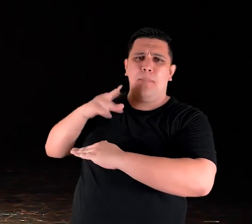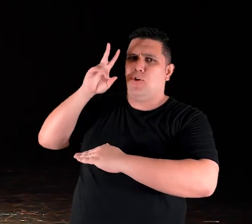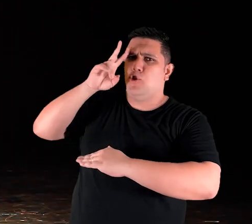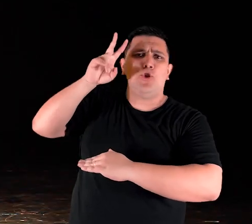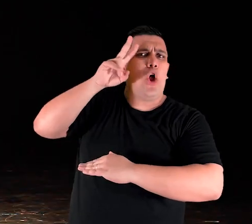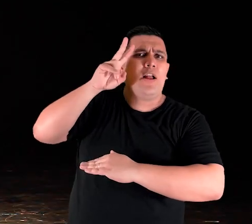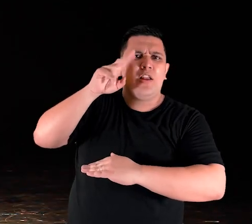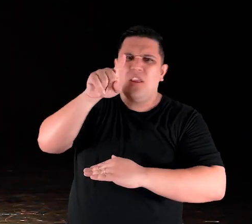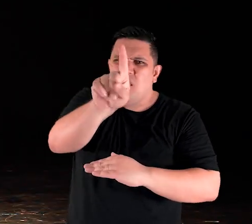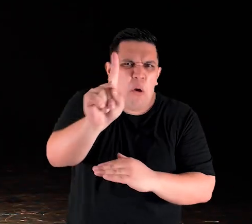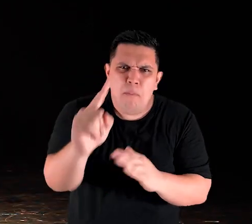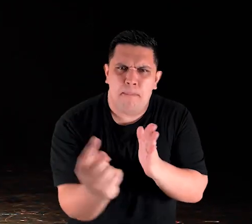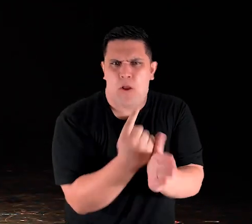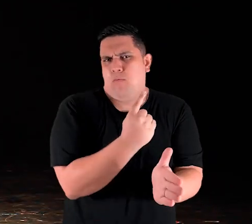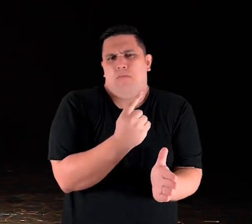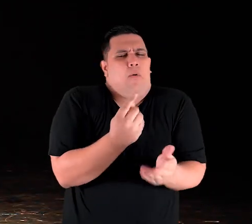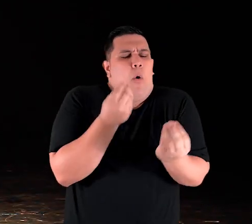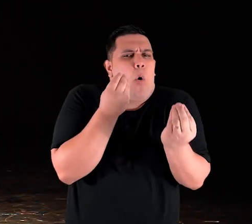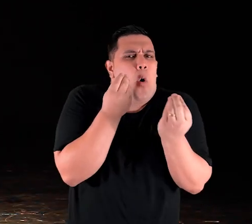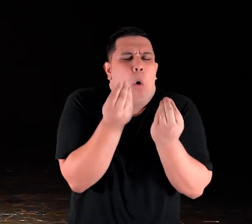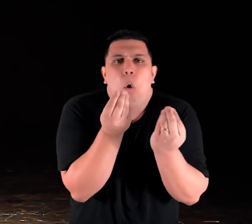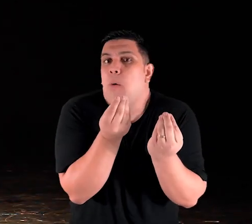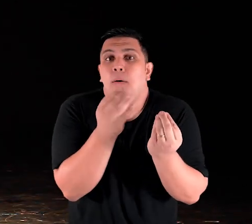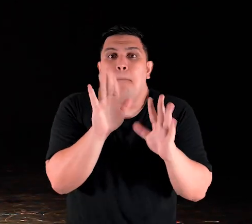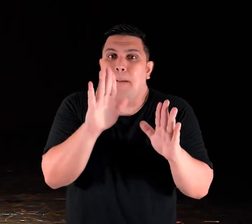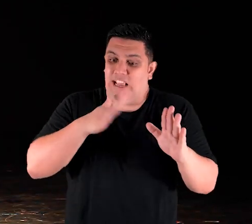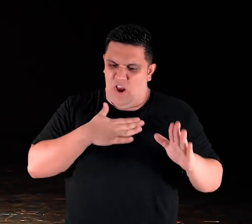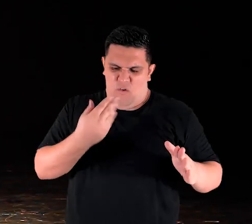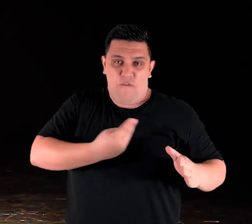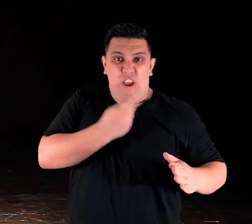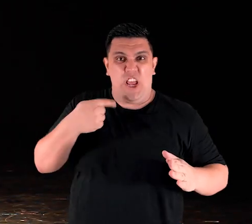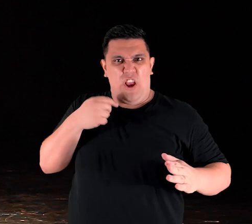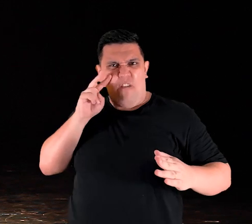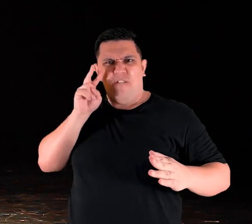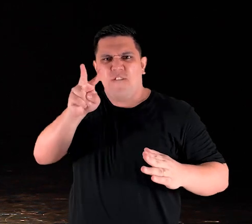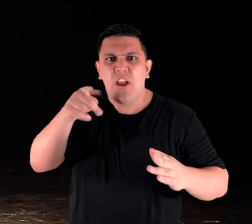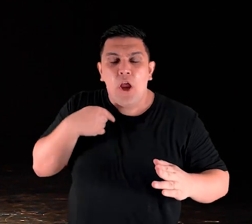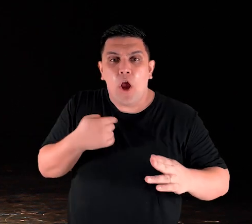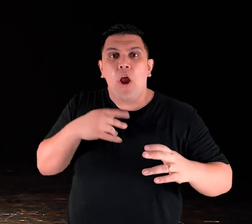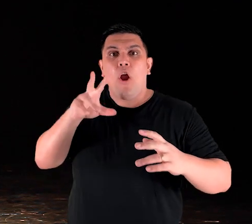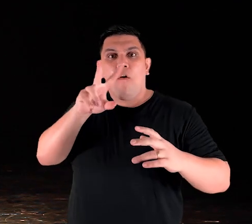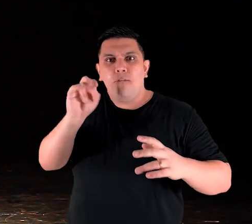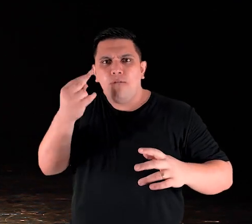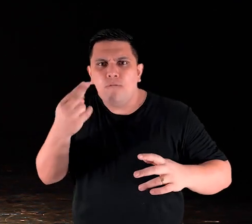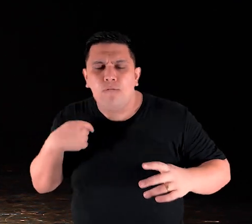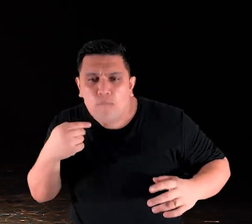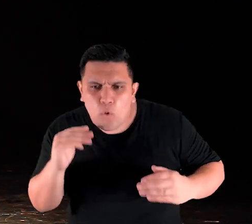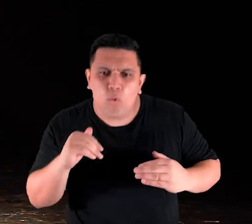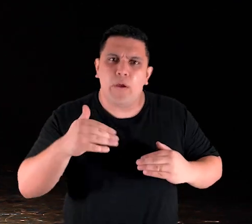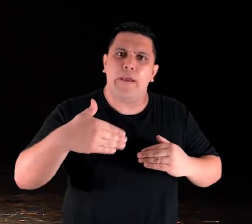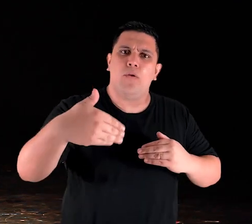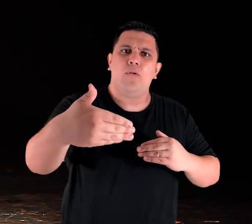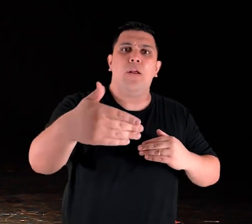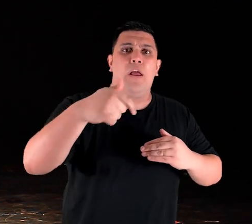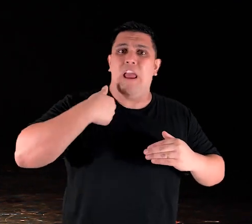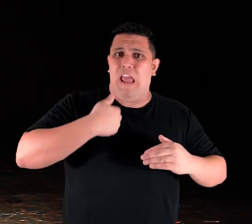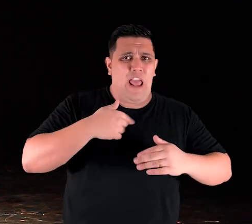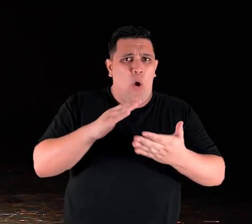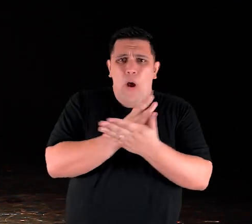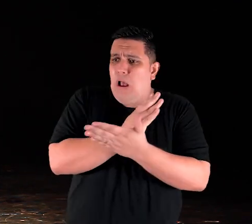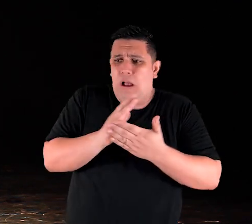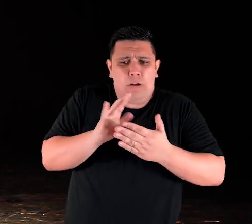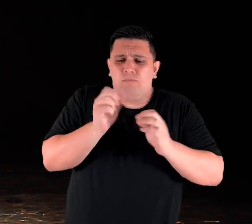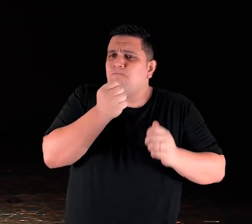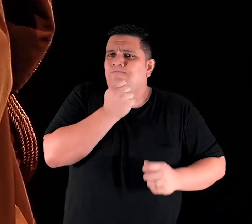Não me perguntem como, mas eu vivi, vejo, evoluo com o mundo, mesmo não fazendo mais